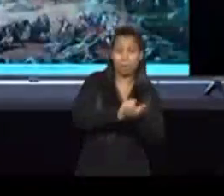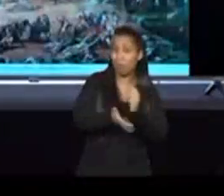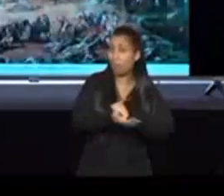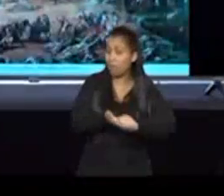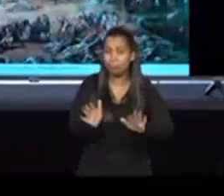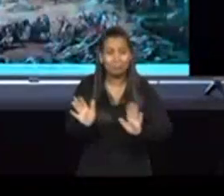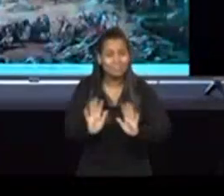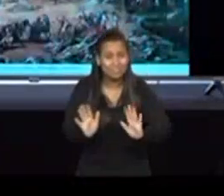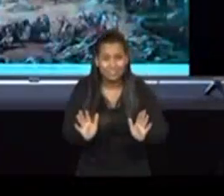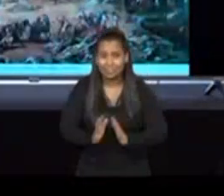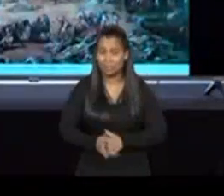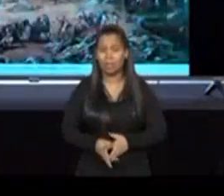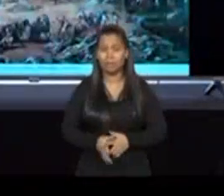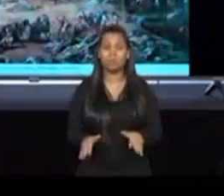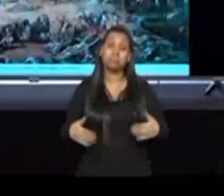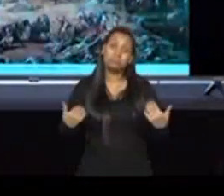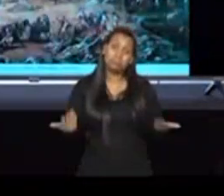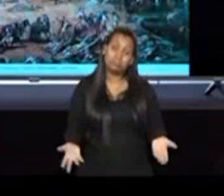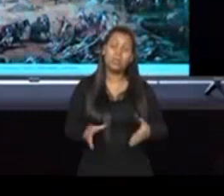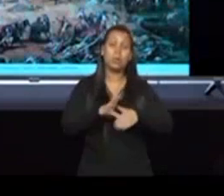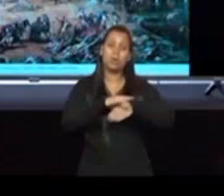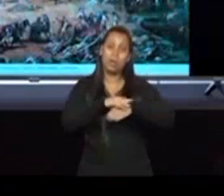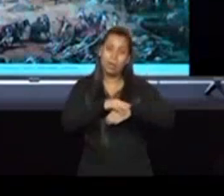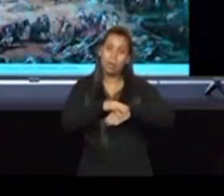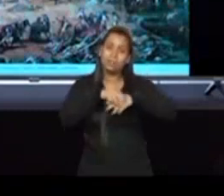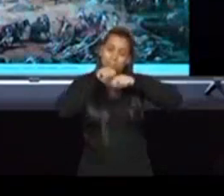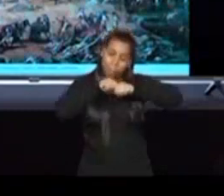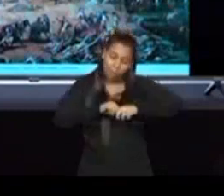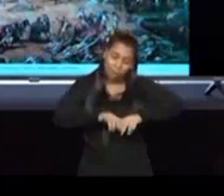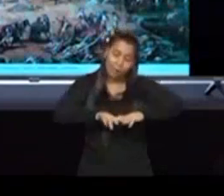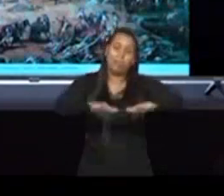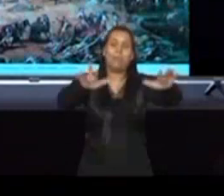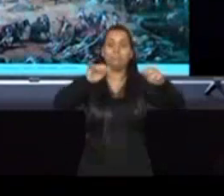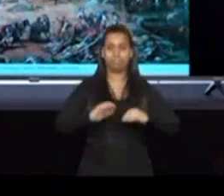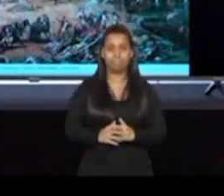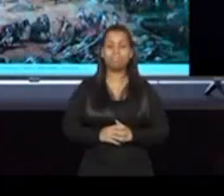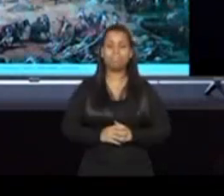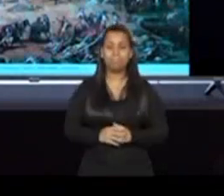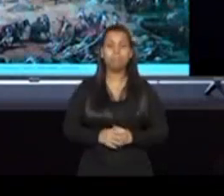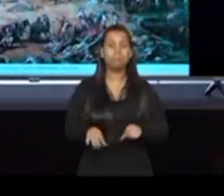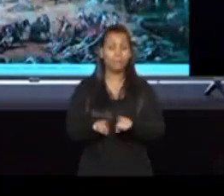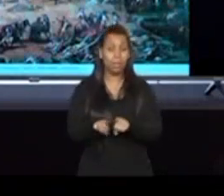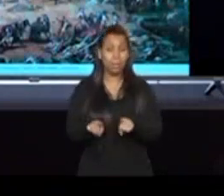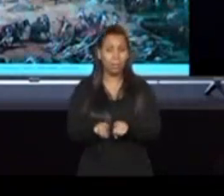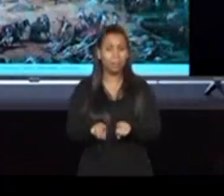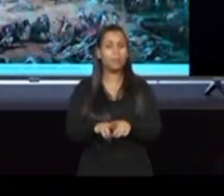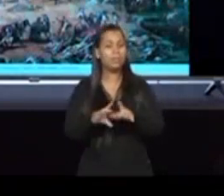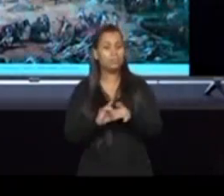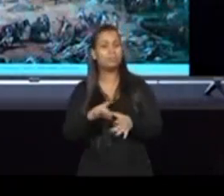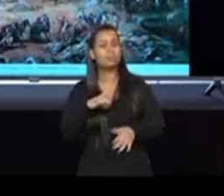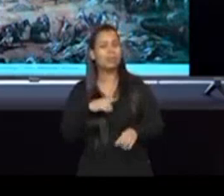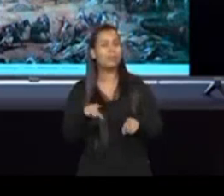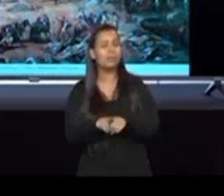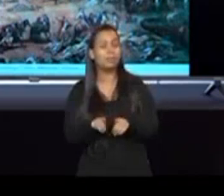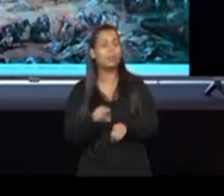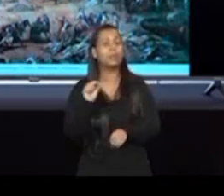Então a doença encontrou as condições ideais para se disseminar entre as pessoas ali. Junto com esses fatores,